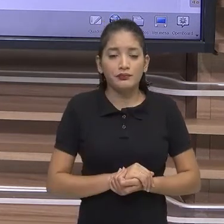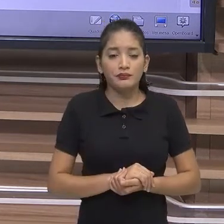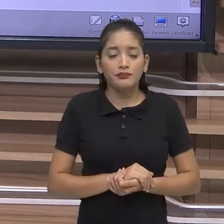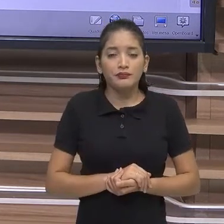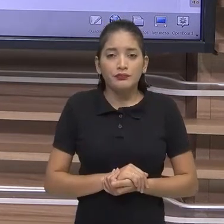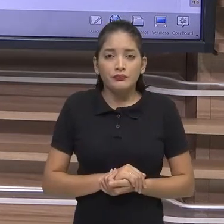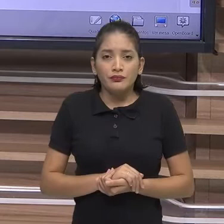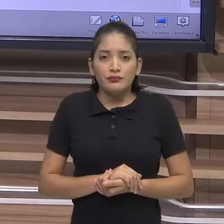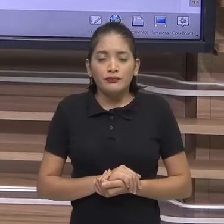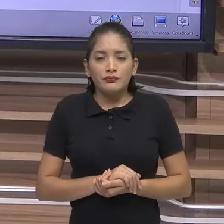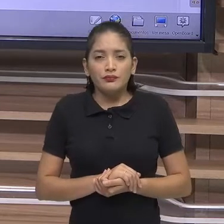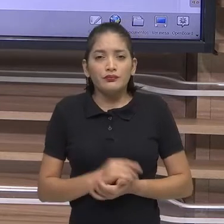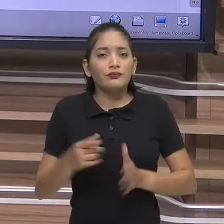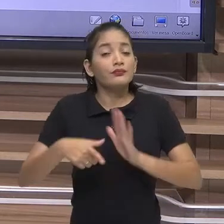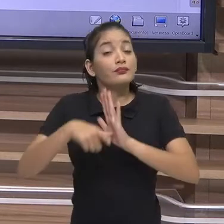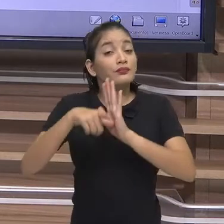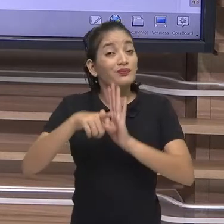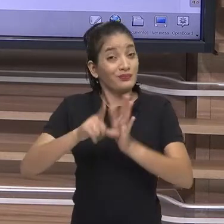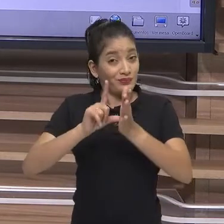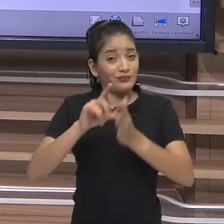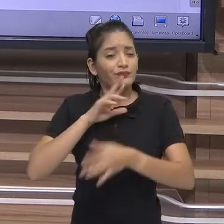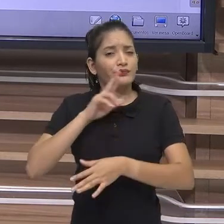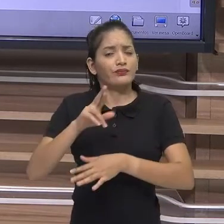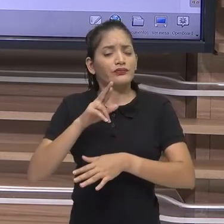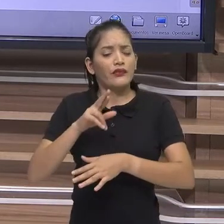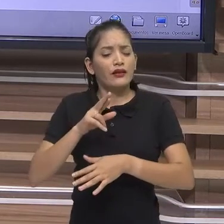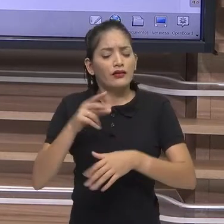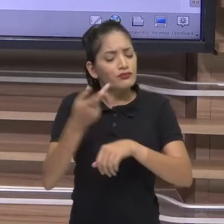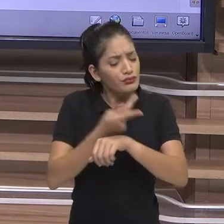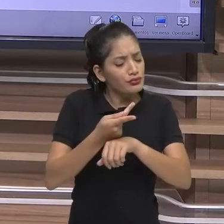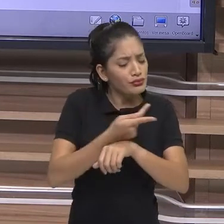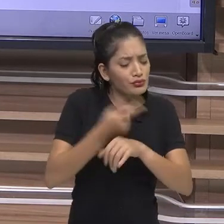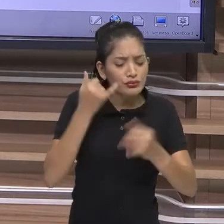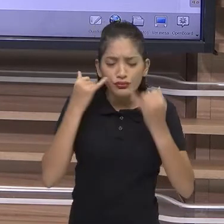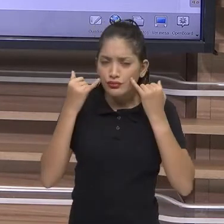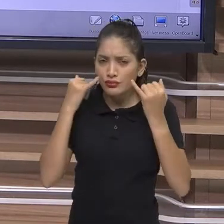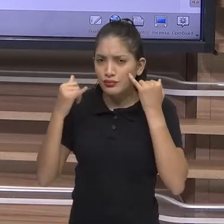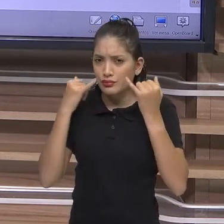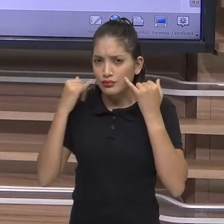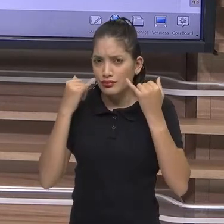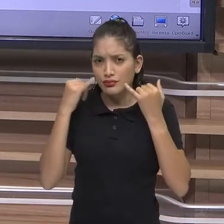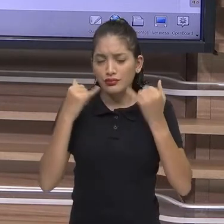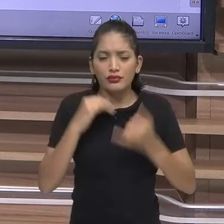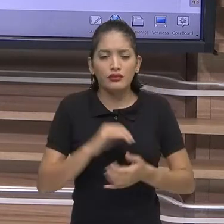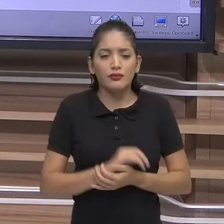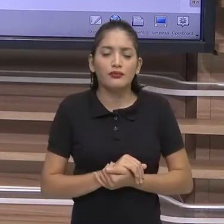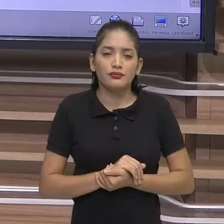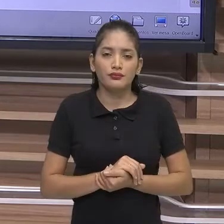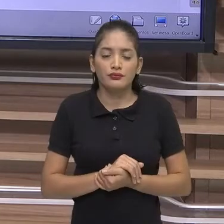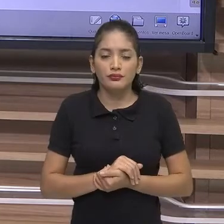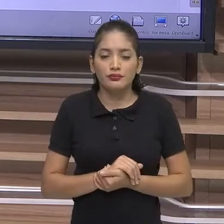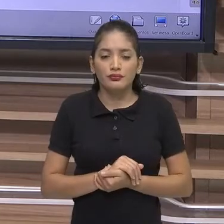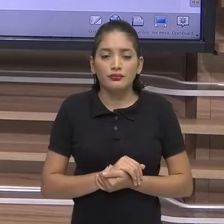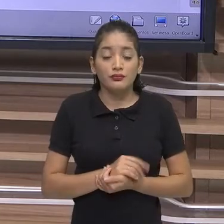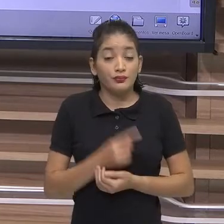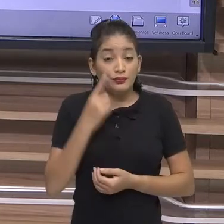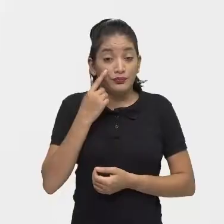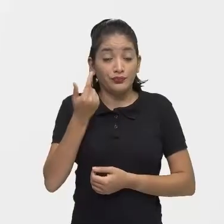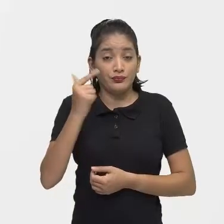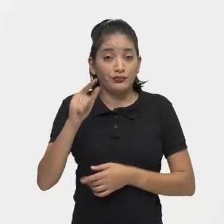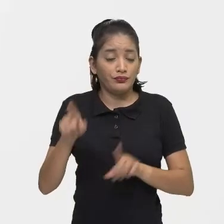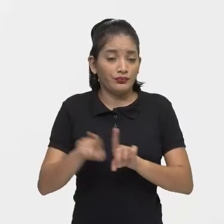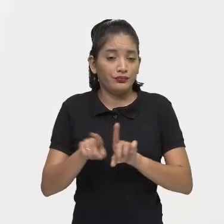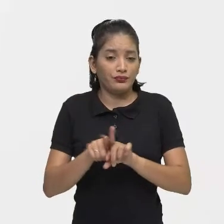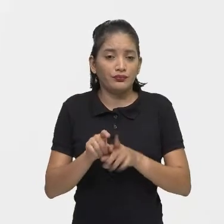antes de responder, você vai em busca dessas informações, que é o previewing. Vejam aqui as bold words.